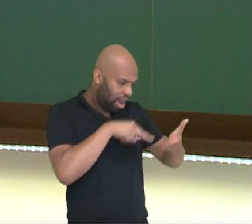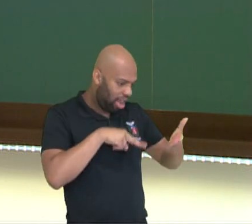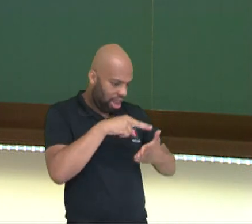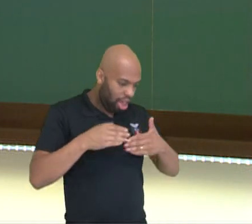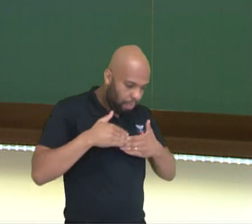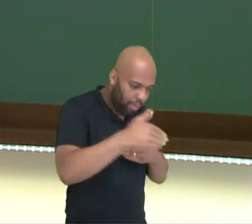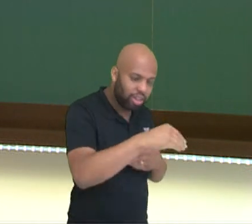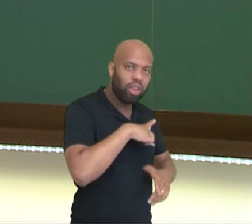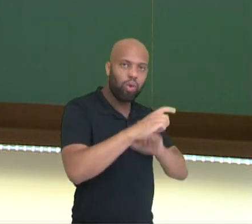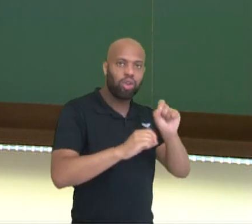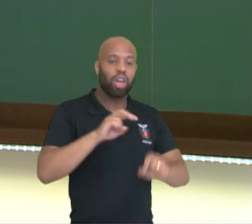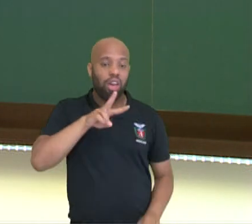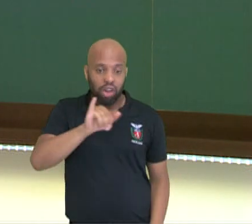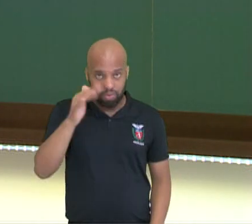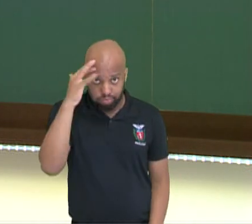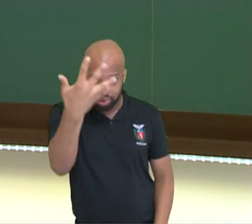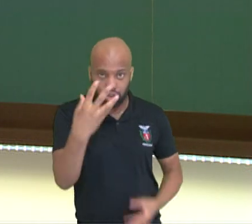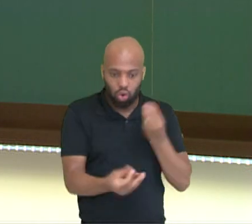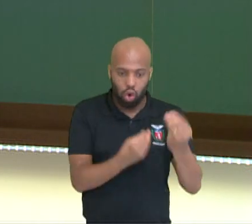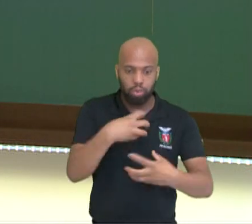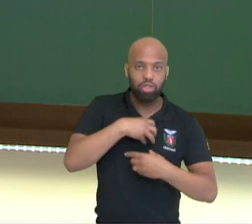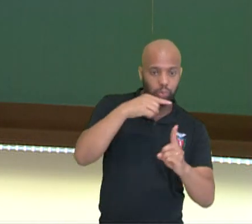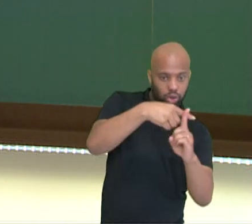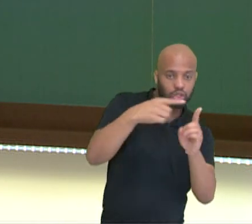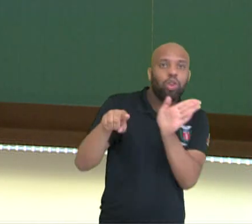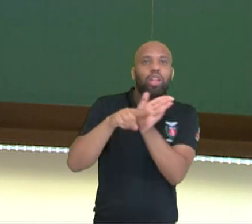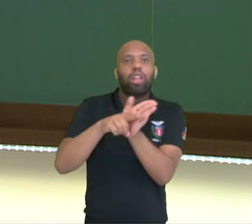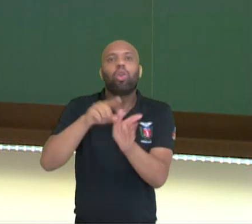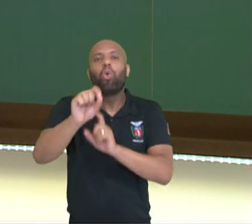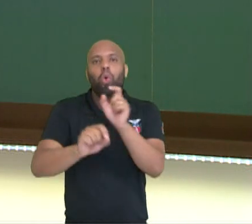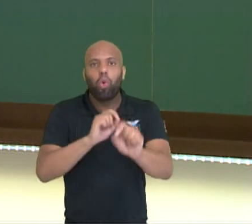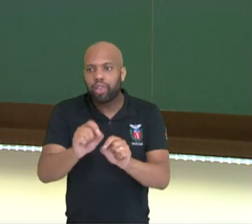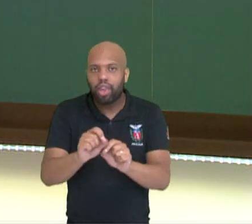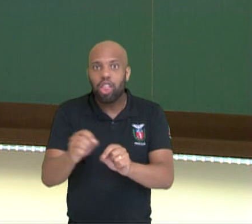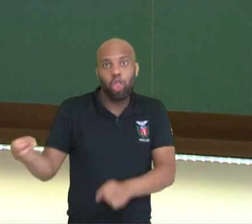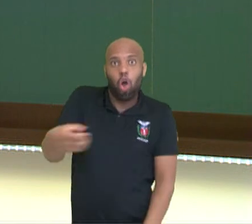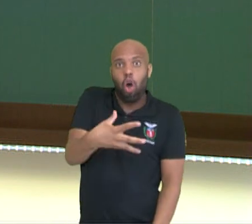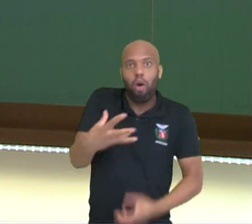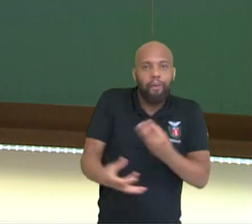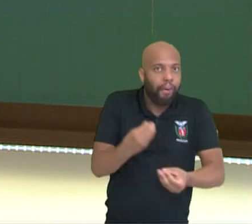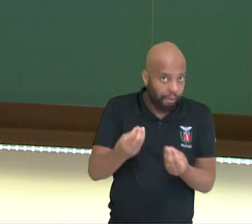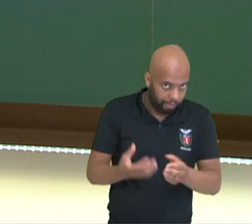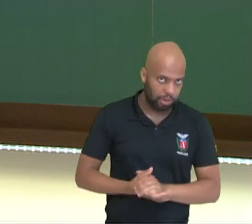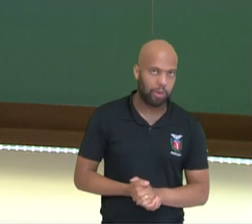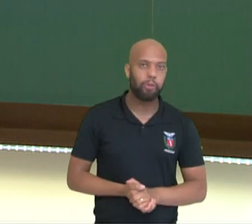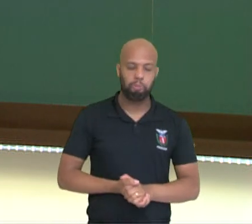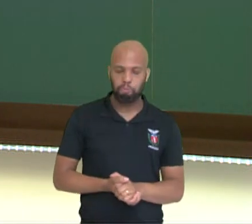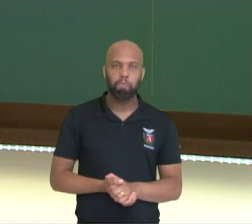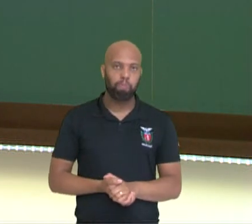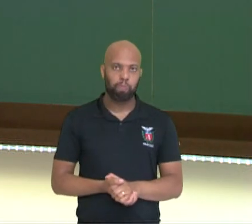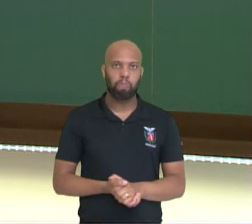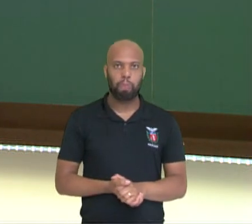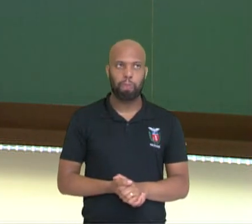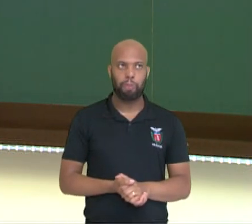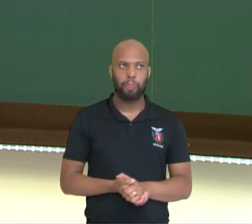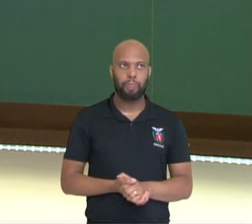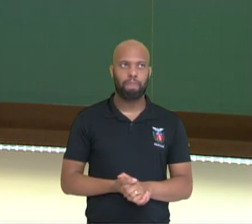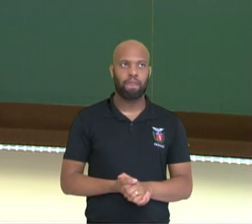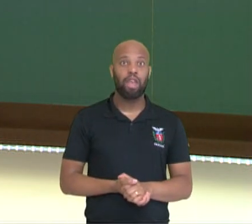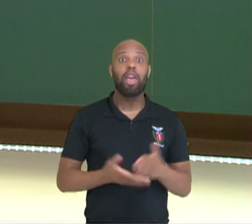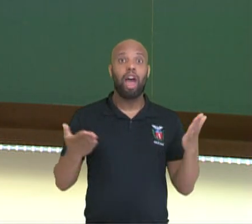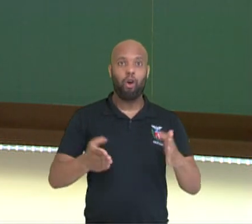questão do quê? De você deixar clara a situação inicial e não se perder na quantidade de linhas.